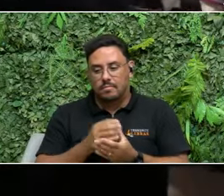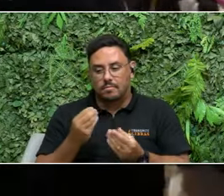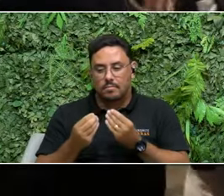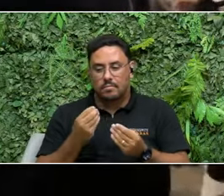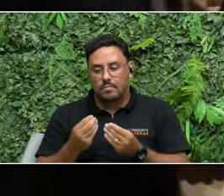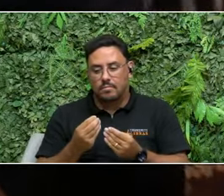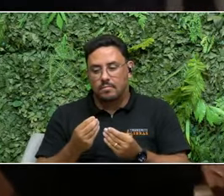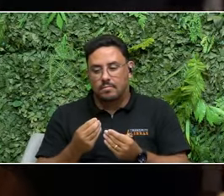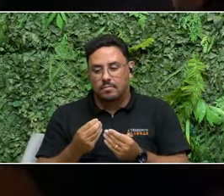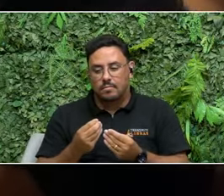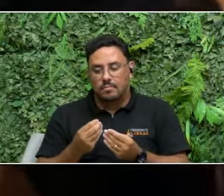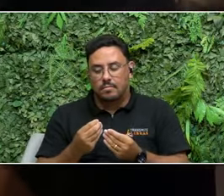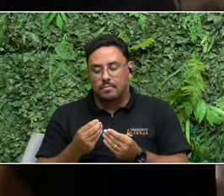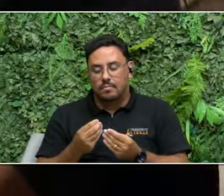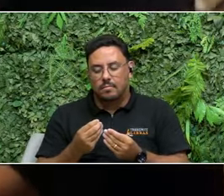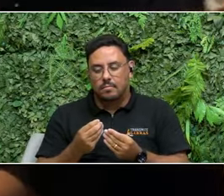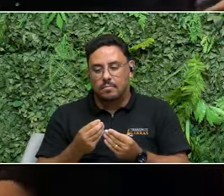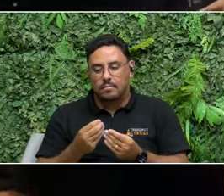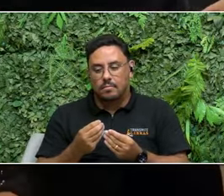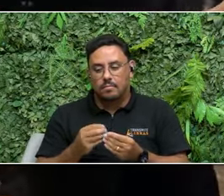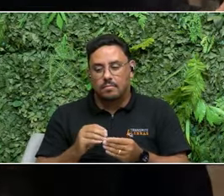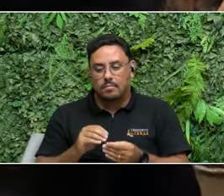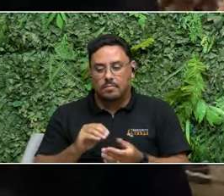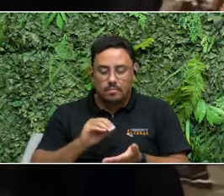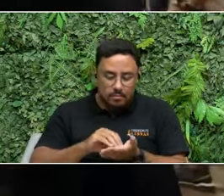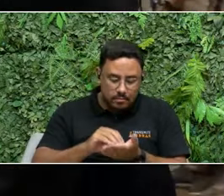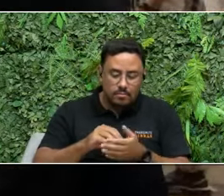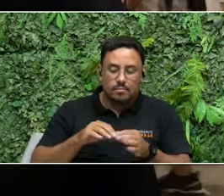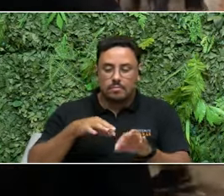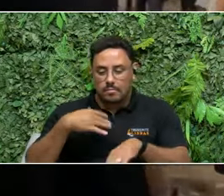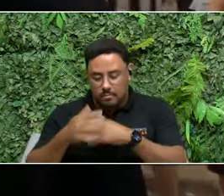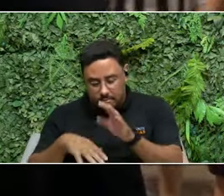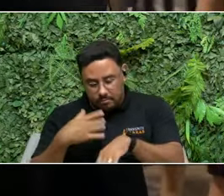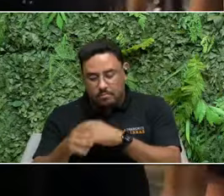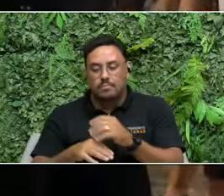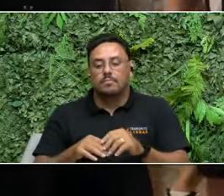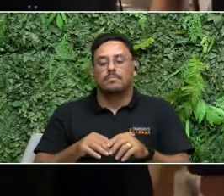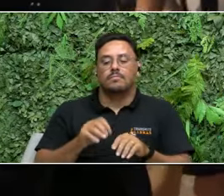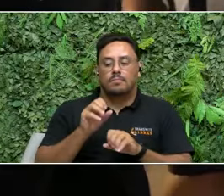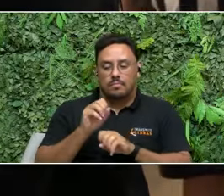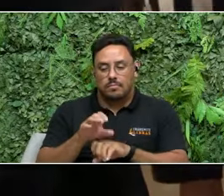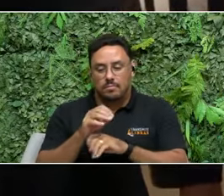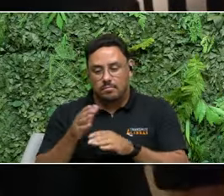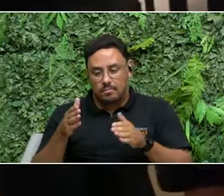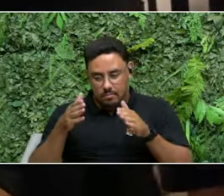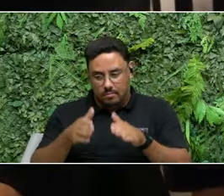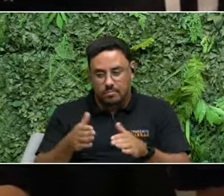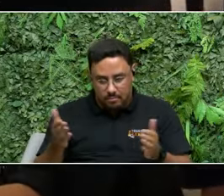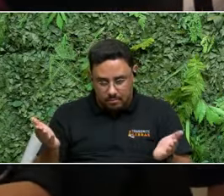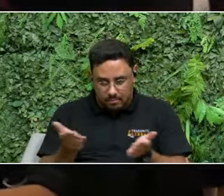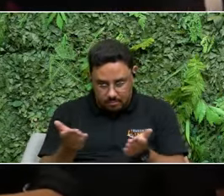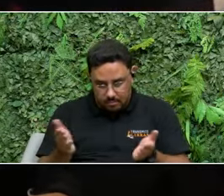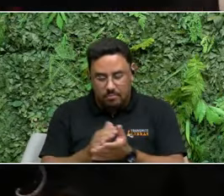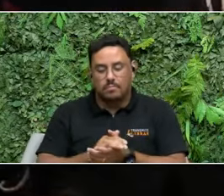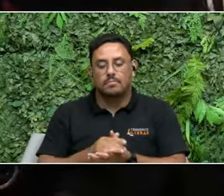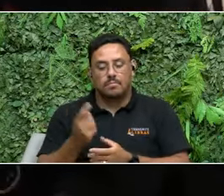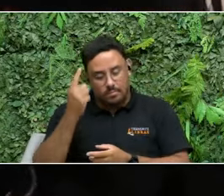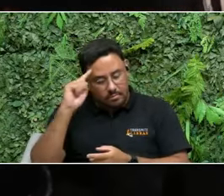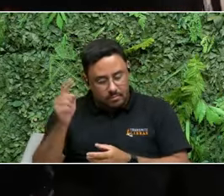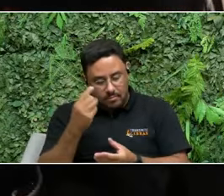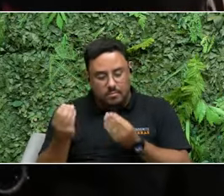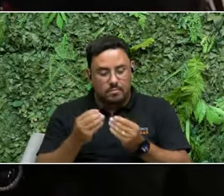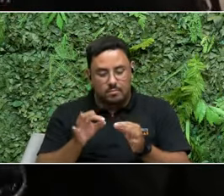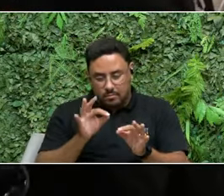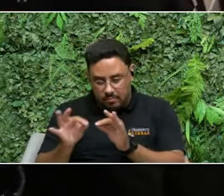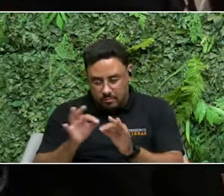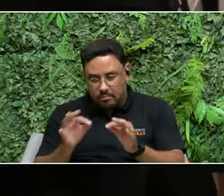não desorganizou muito o time o técnico também tá chegou agora chegou agora não não tá sabendo muito mexer com o